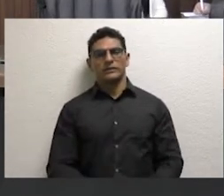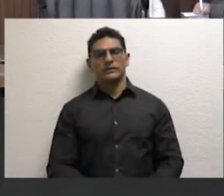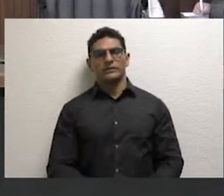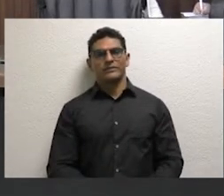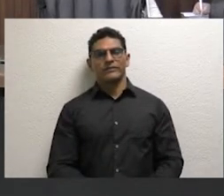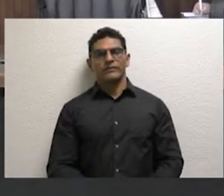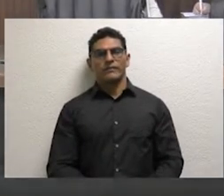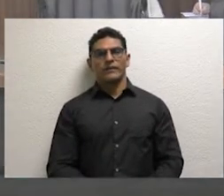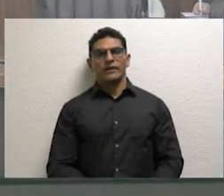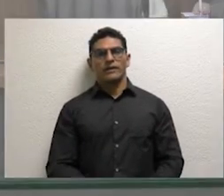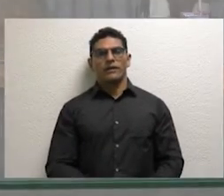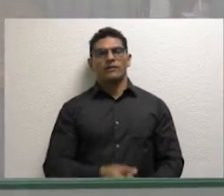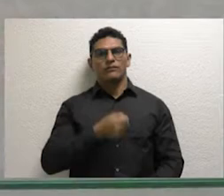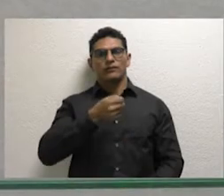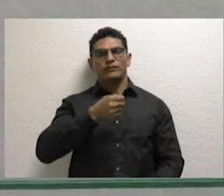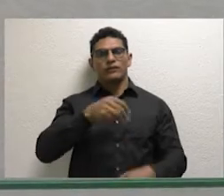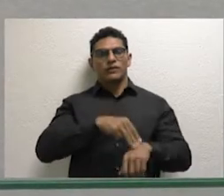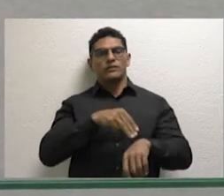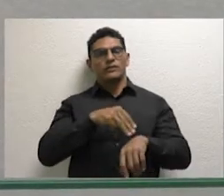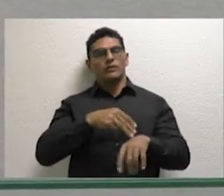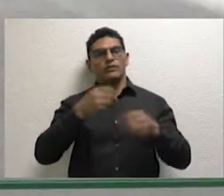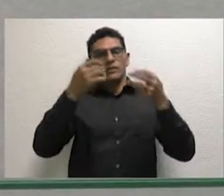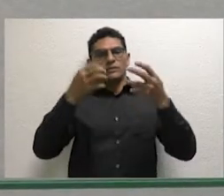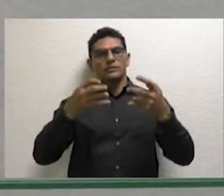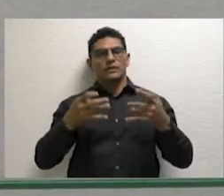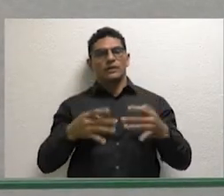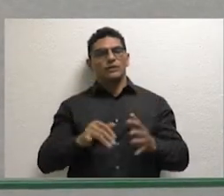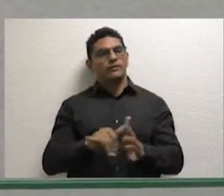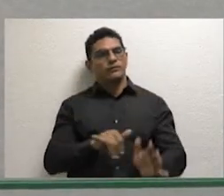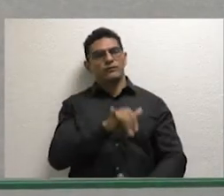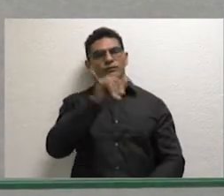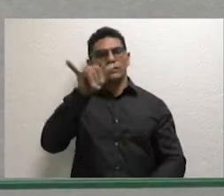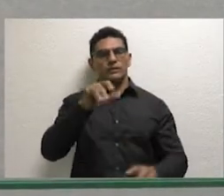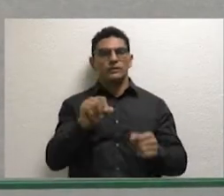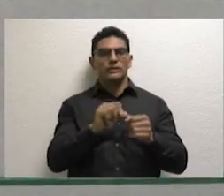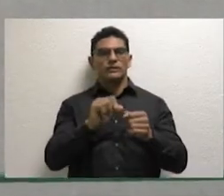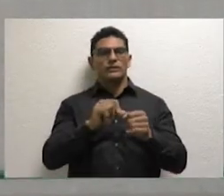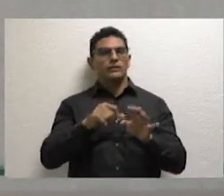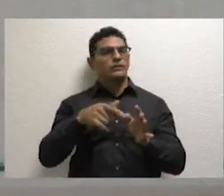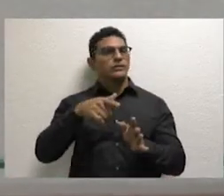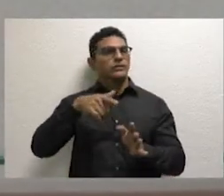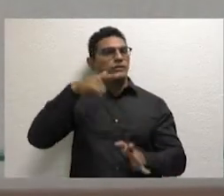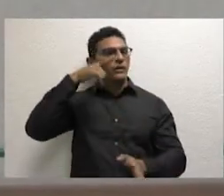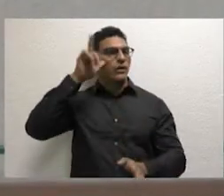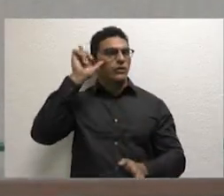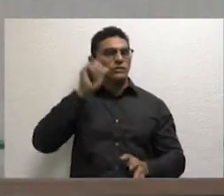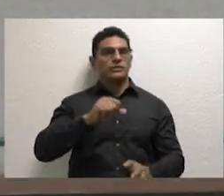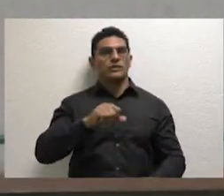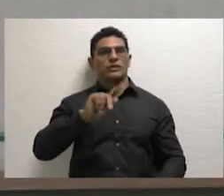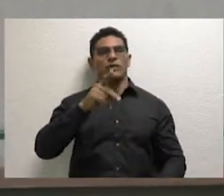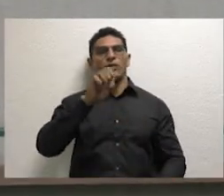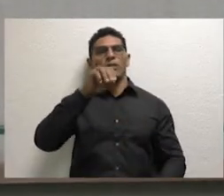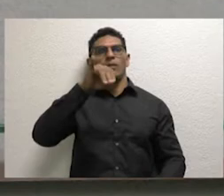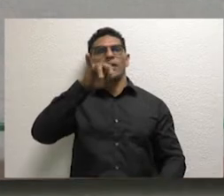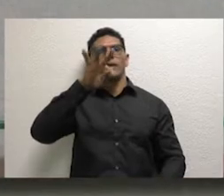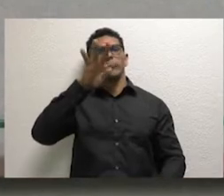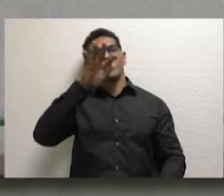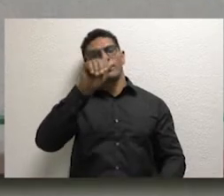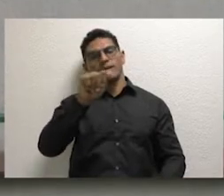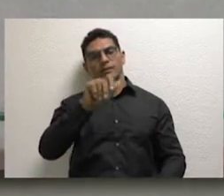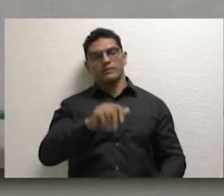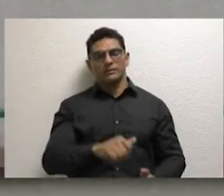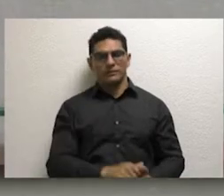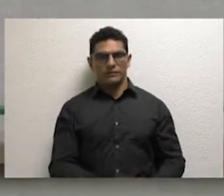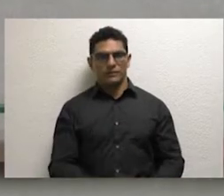expediente para falar justamente de uma viagem que fizemos ontem ao município de Humaitá. Tenho certeza que o